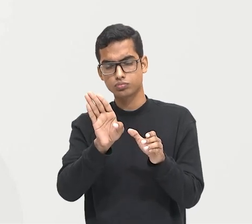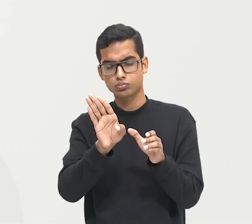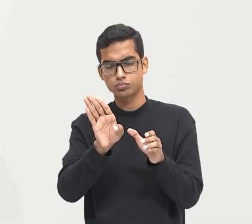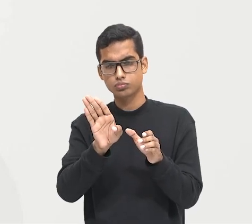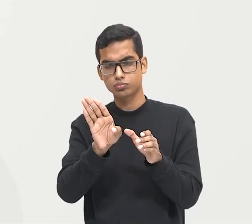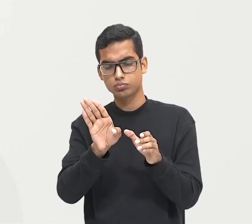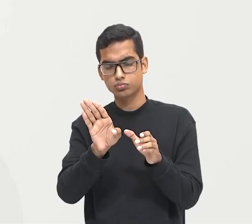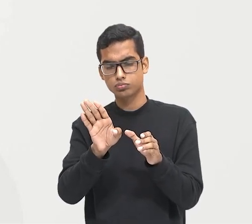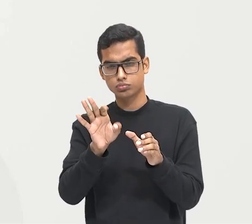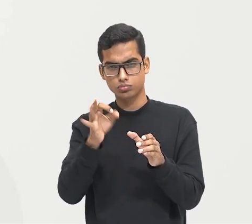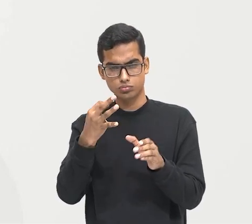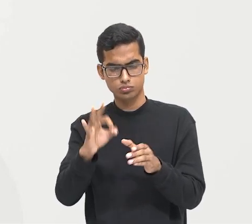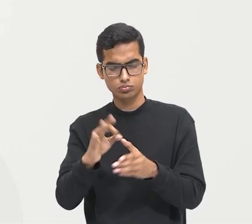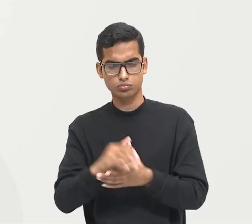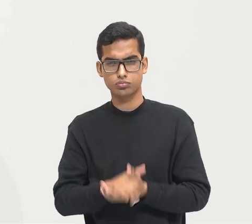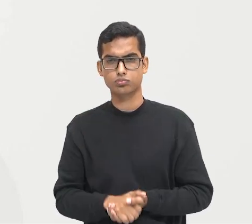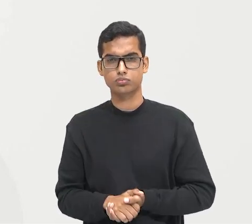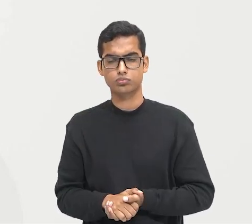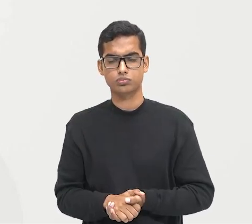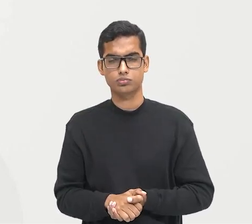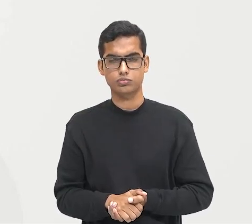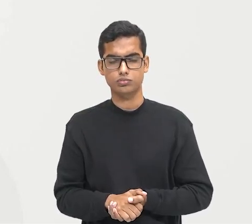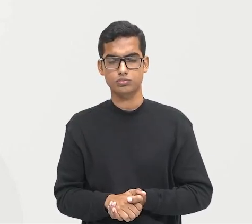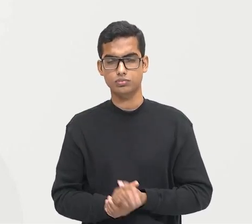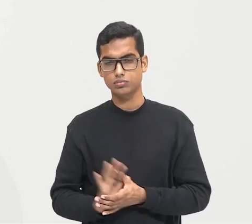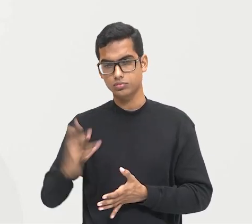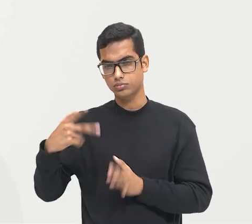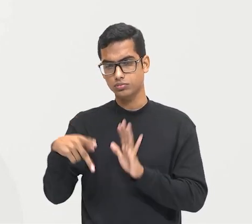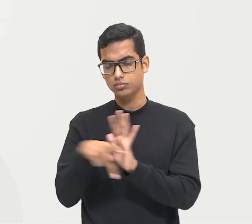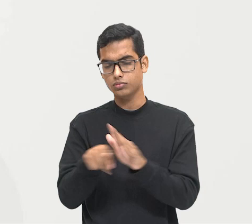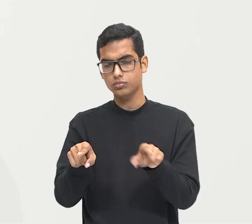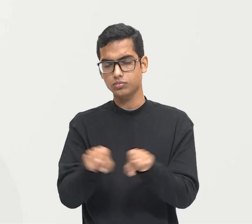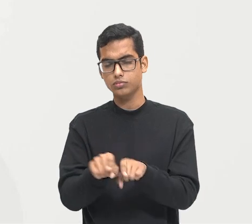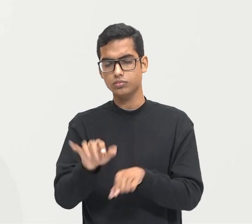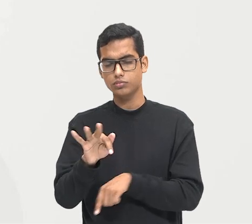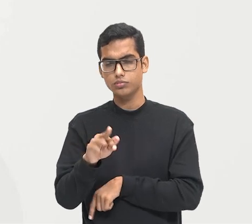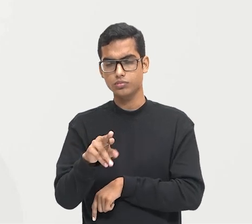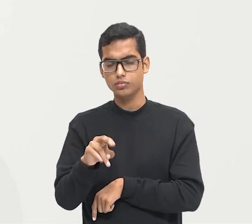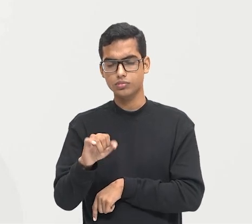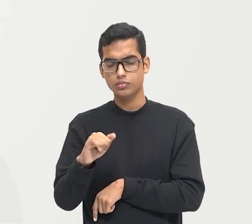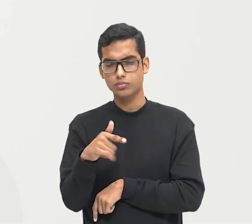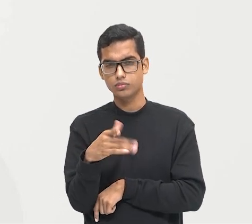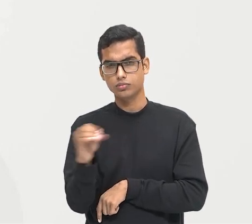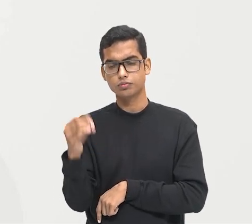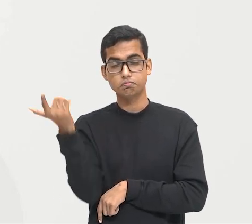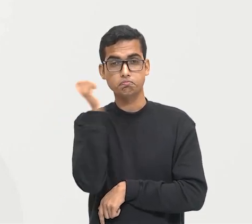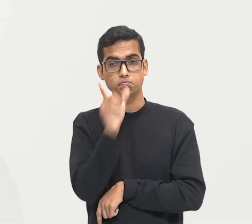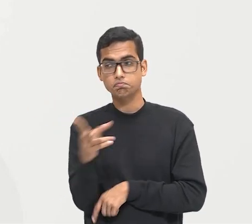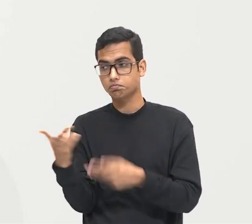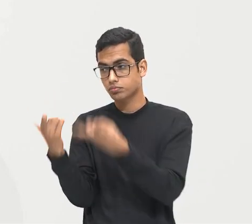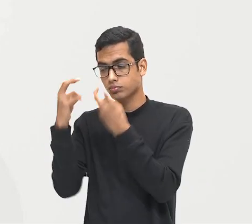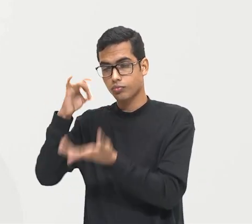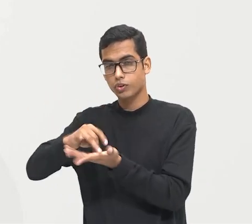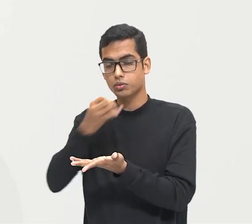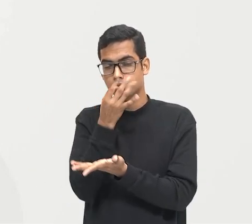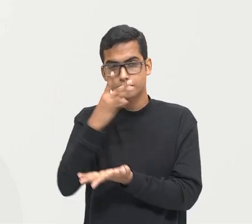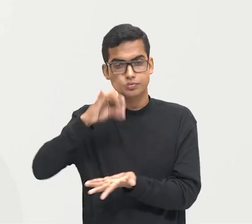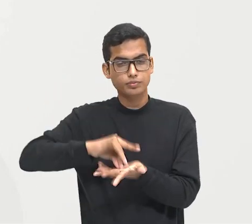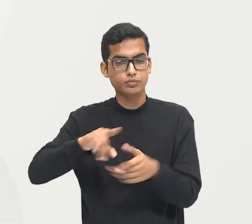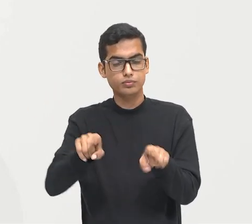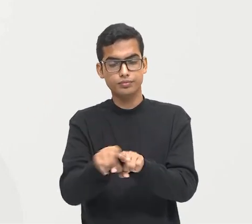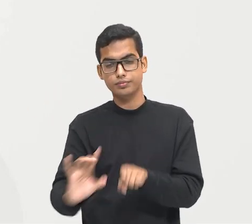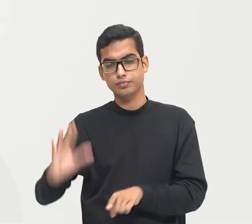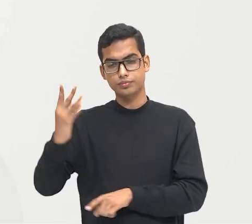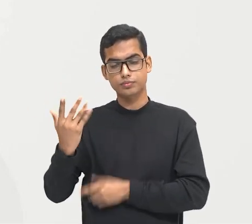está para fora ela está em outro ponto, né? Esse é um fenômeno aí da refração que a gente consegue observar.